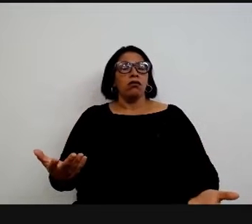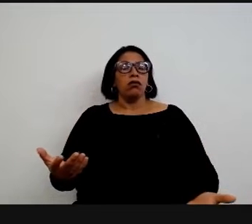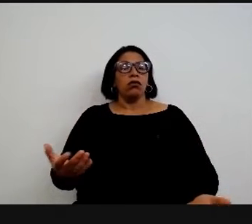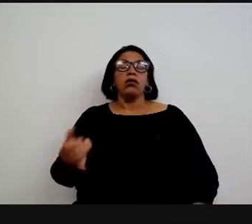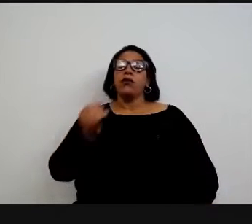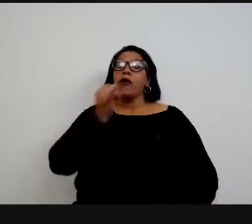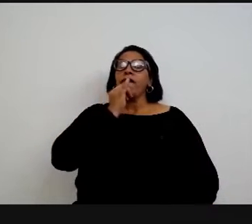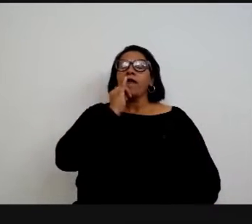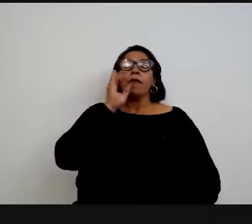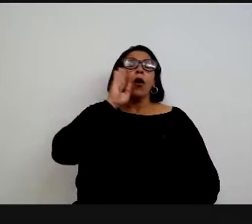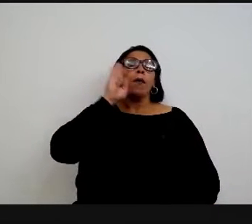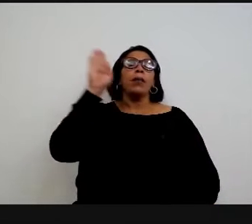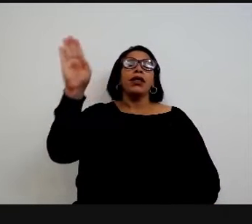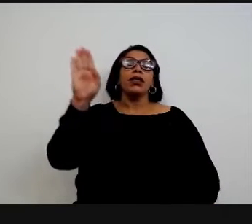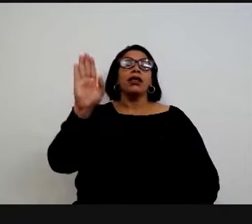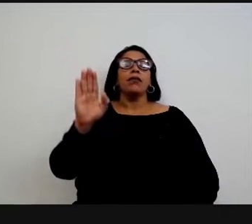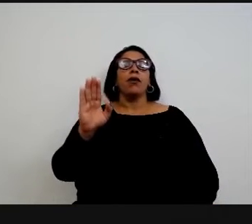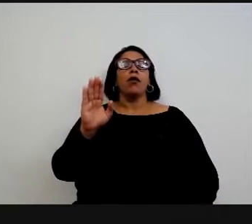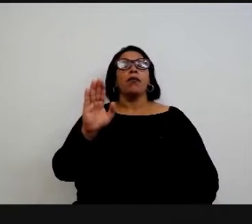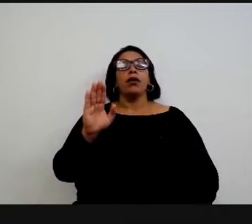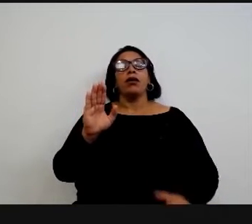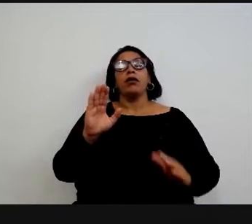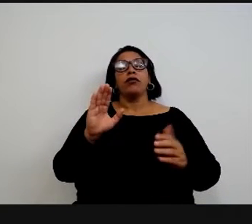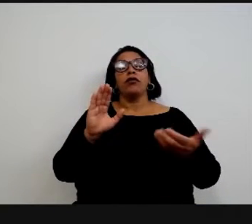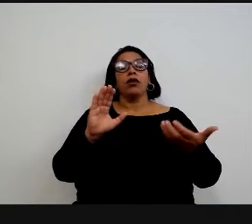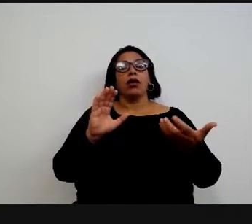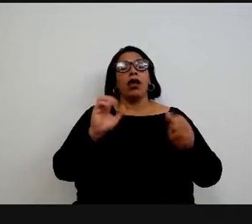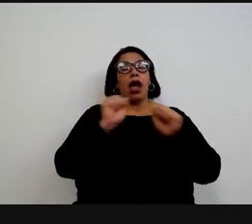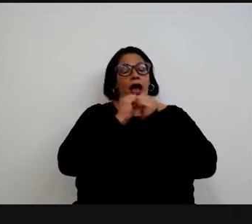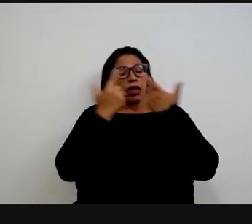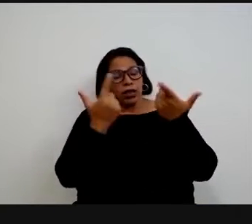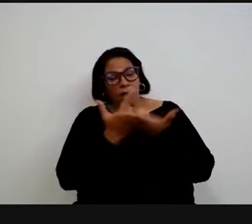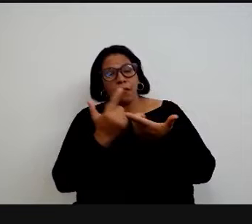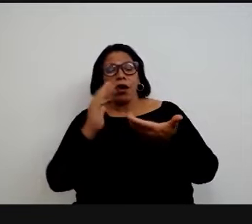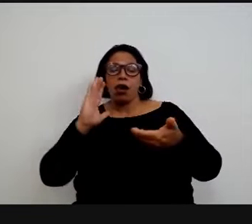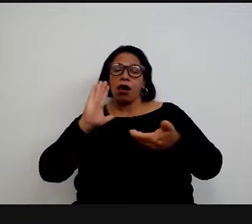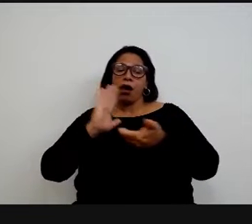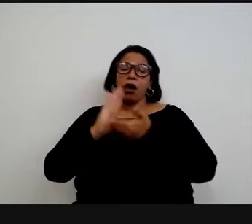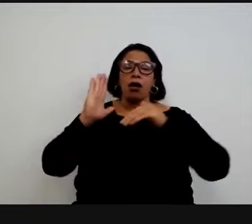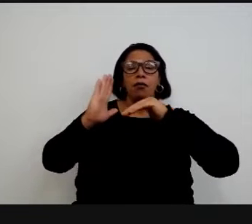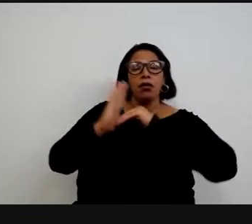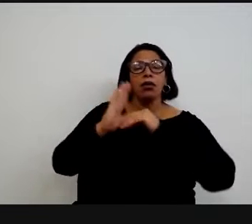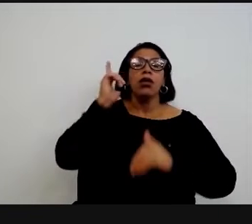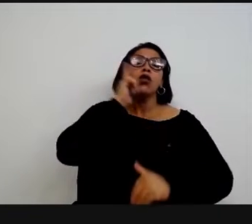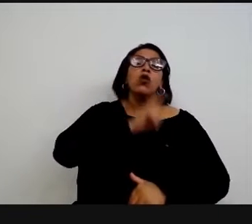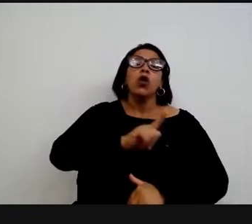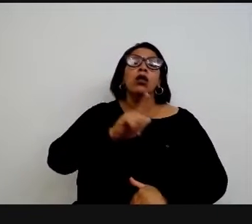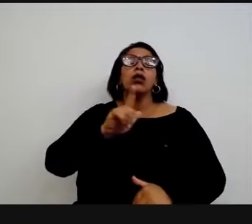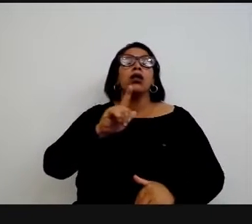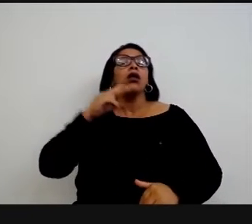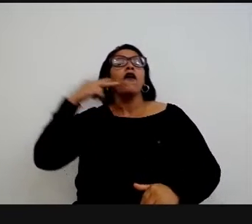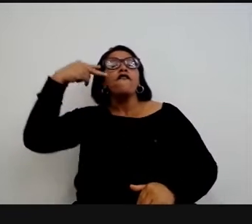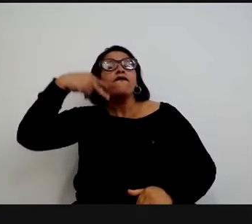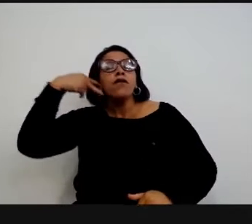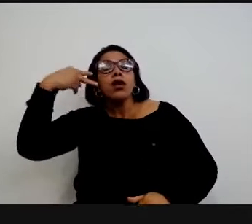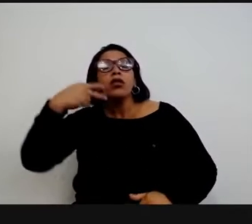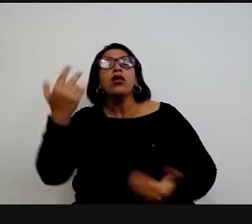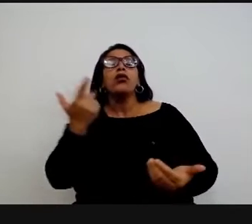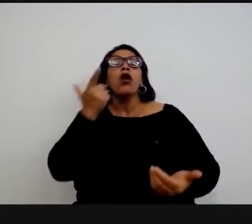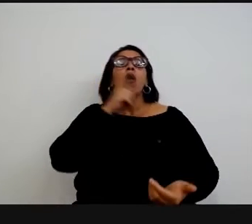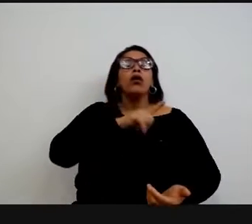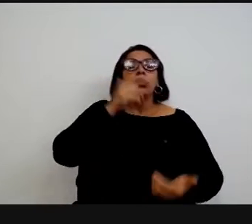A questão de, principalmente nos parlamentos, a necessidade de engajamento da sociedade para o alcance dos objetivos institucionais. Quer